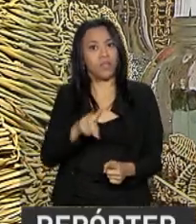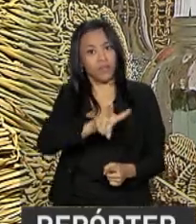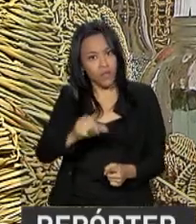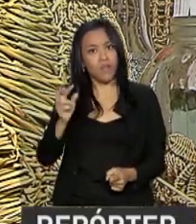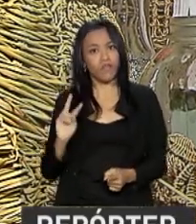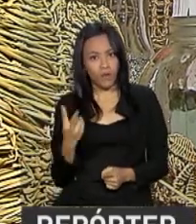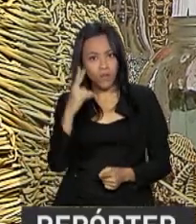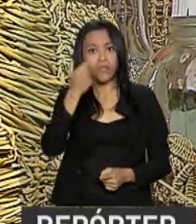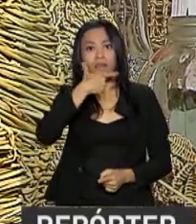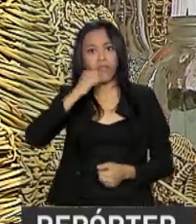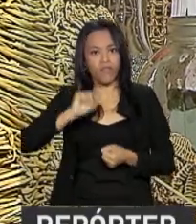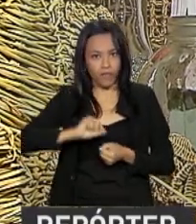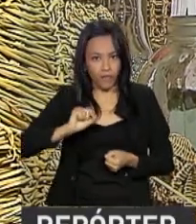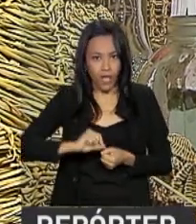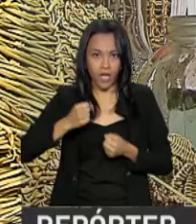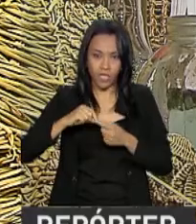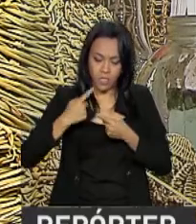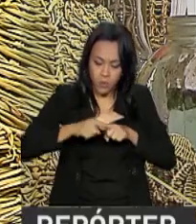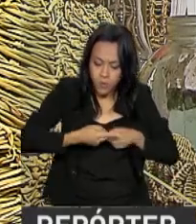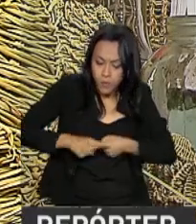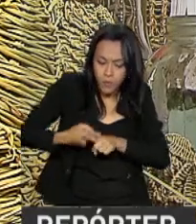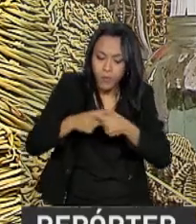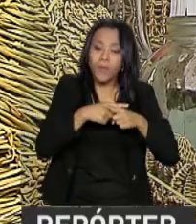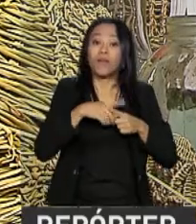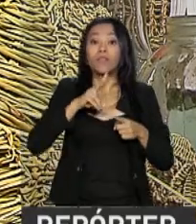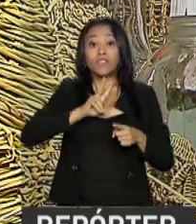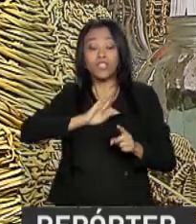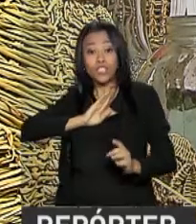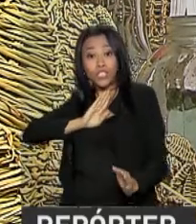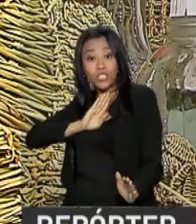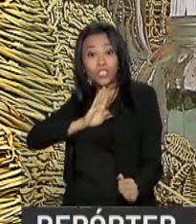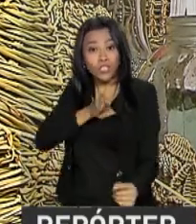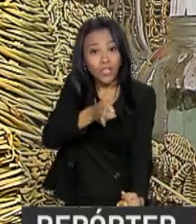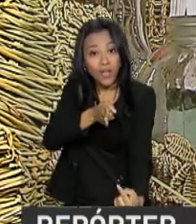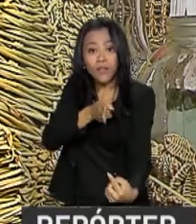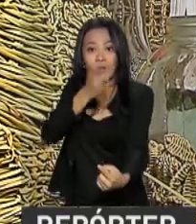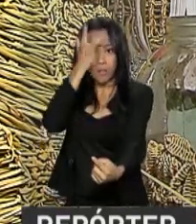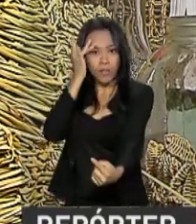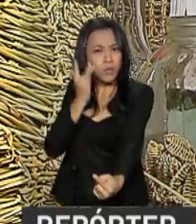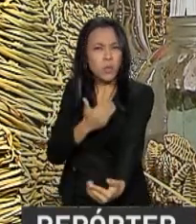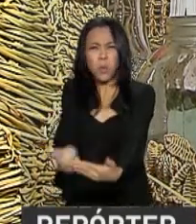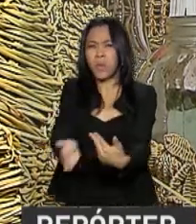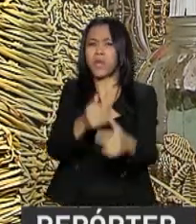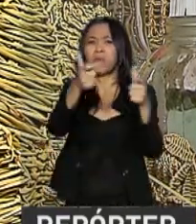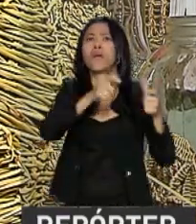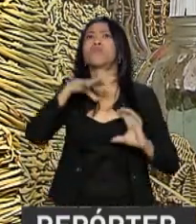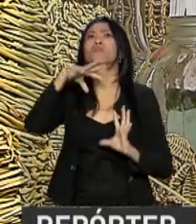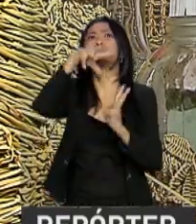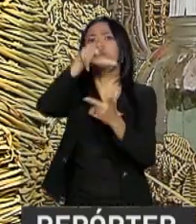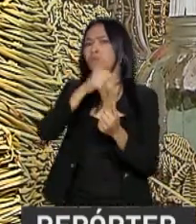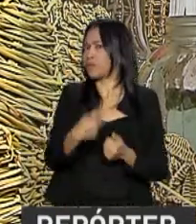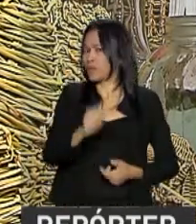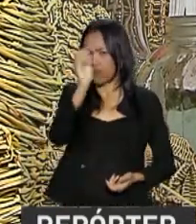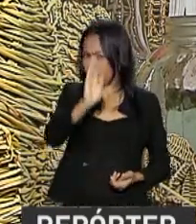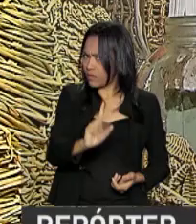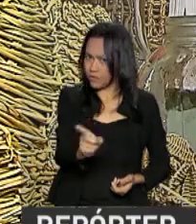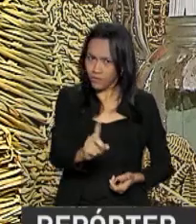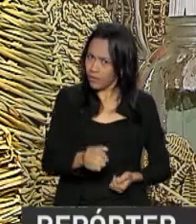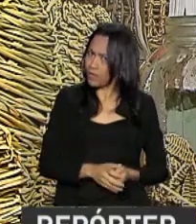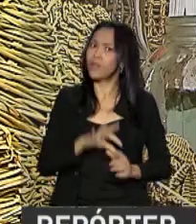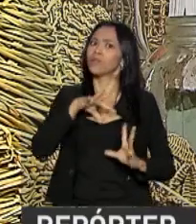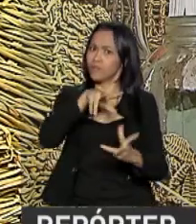o trabalho do artesão vai colocar visam diretamente ligado com o cliente em qualquer lugar do mundo não é só do brasil e do mundo